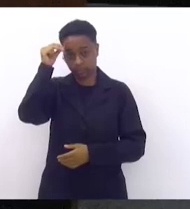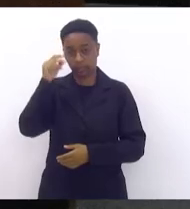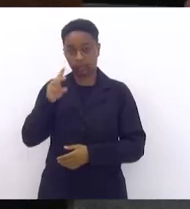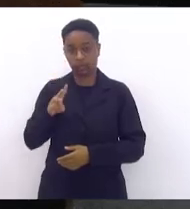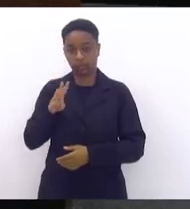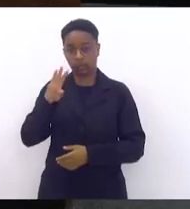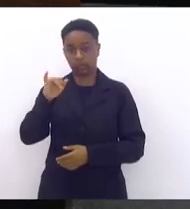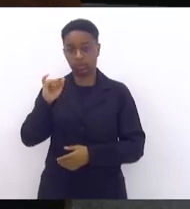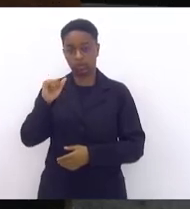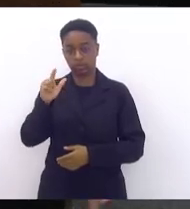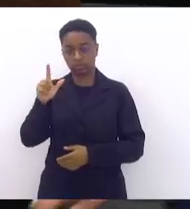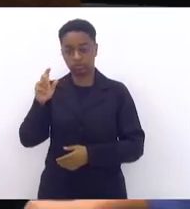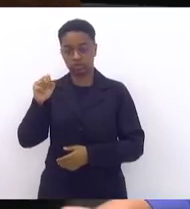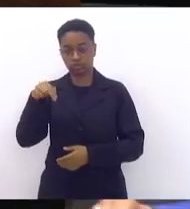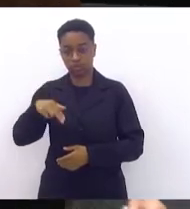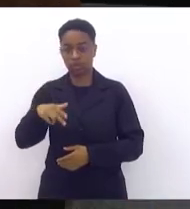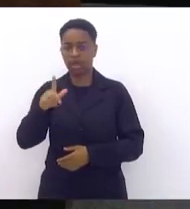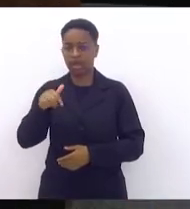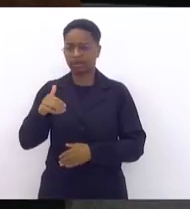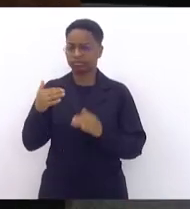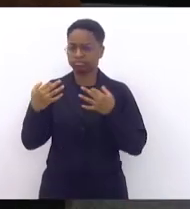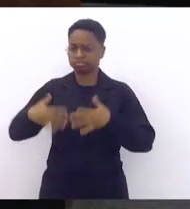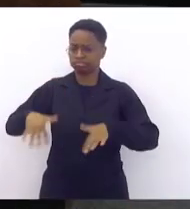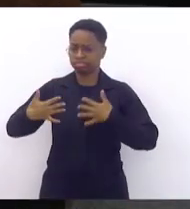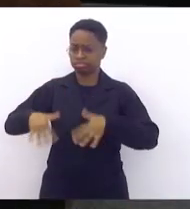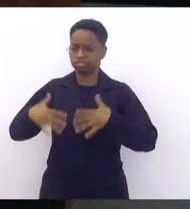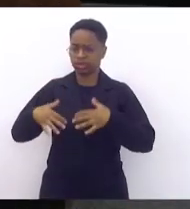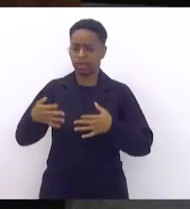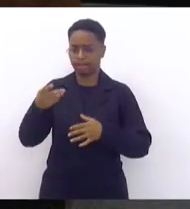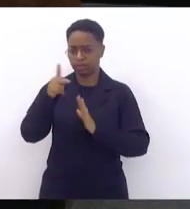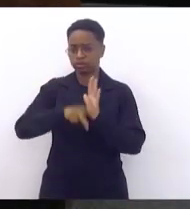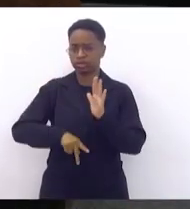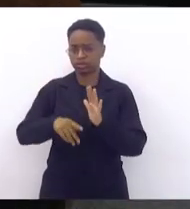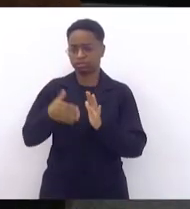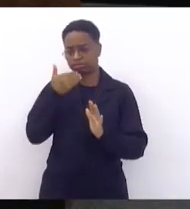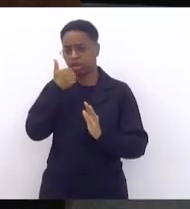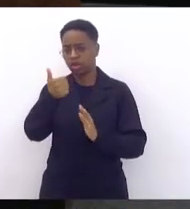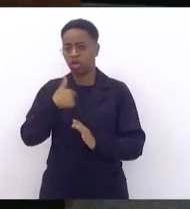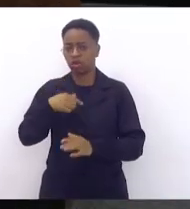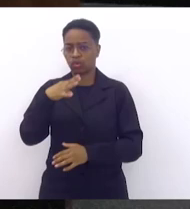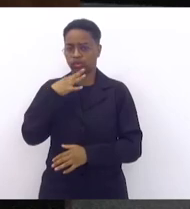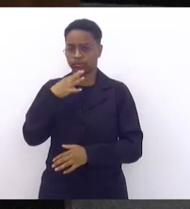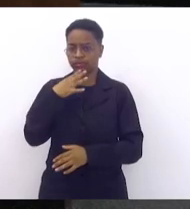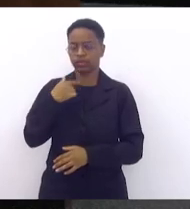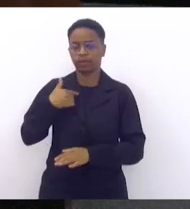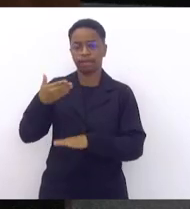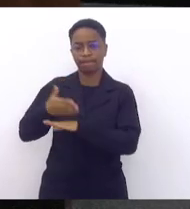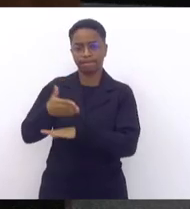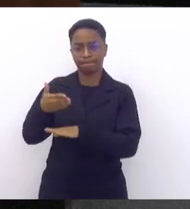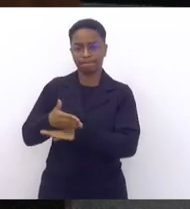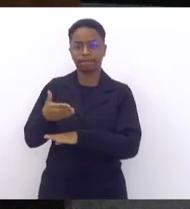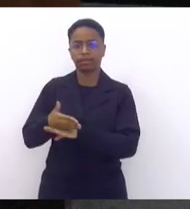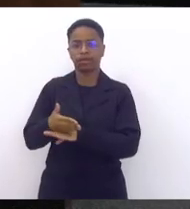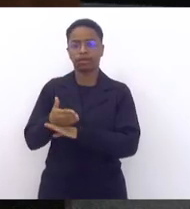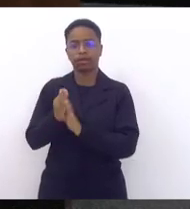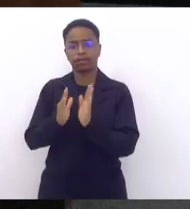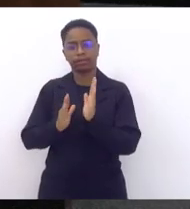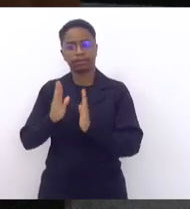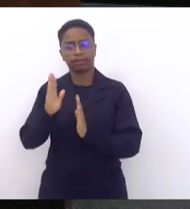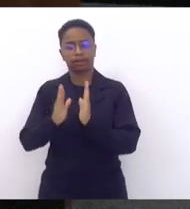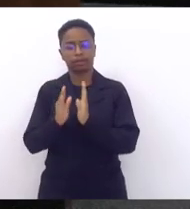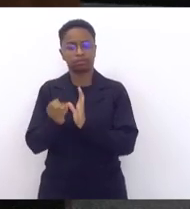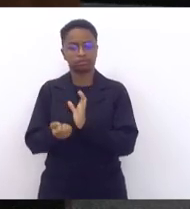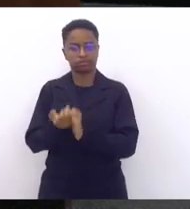que eu já conheci na minha vida, que eu participei desde do nascedor, o presidente